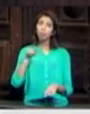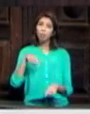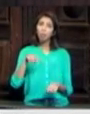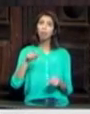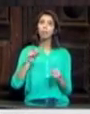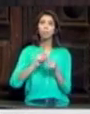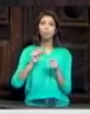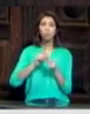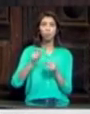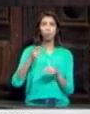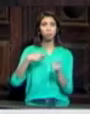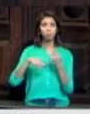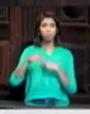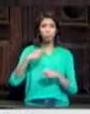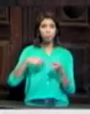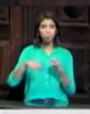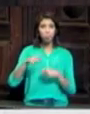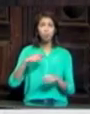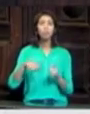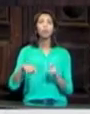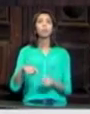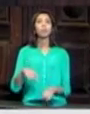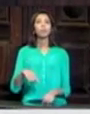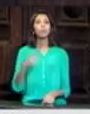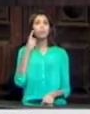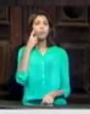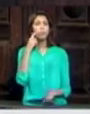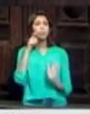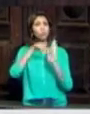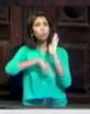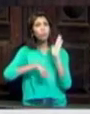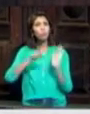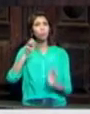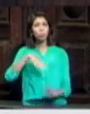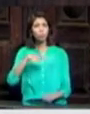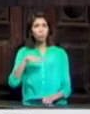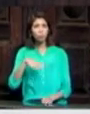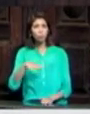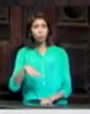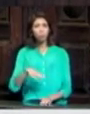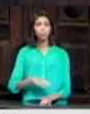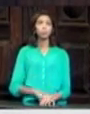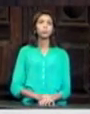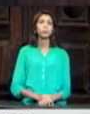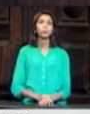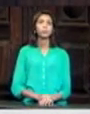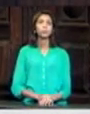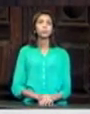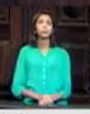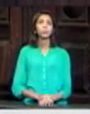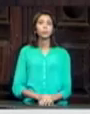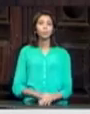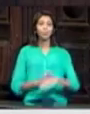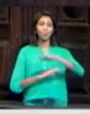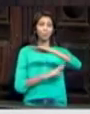Via Lagos, ofereceu desconto na rodada de licitação da